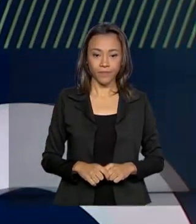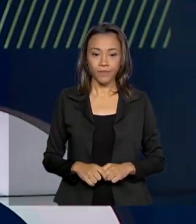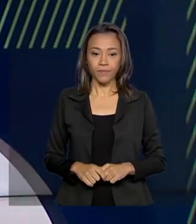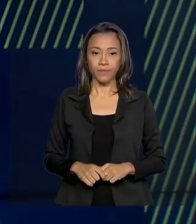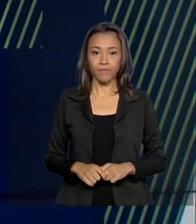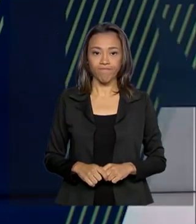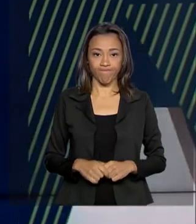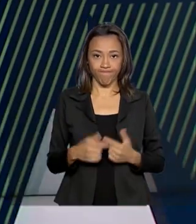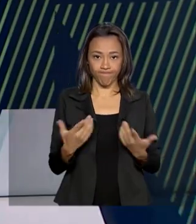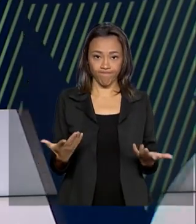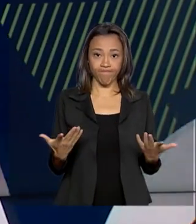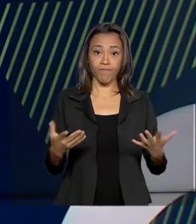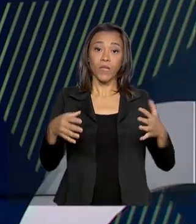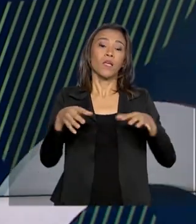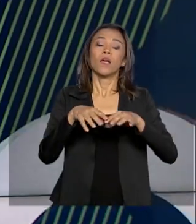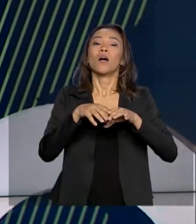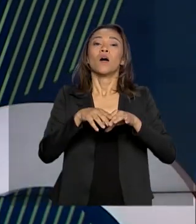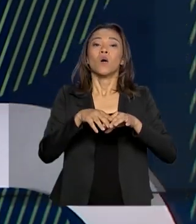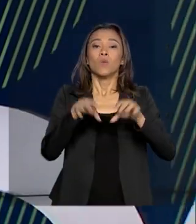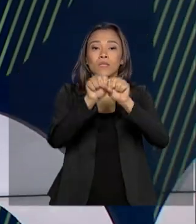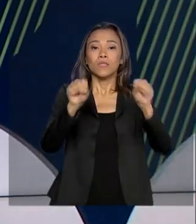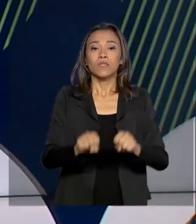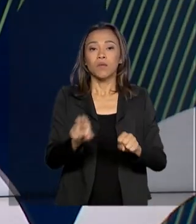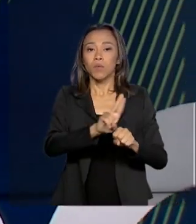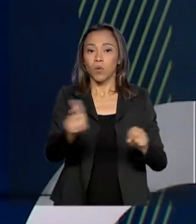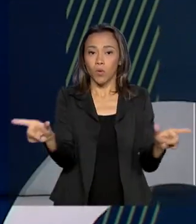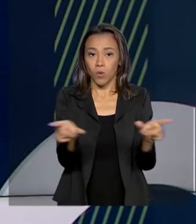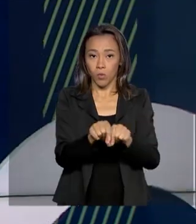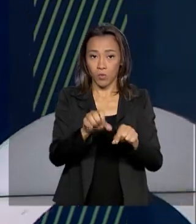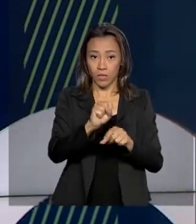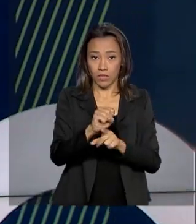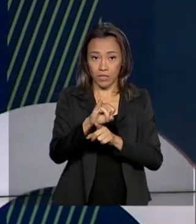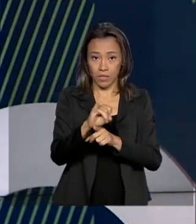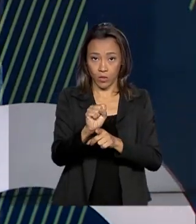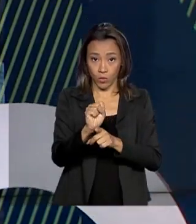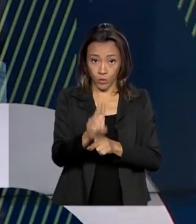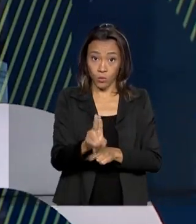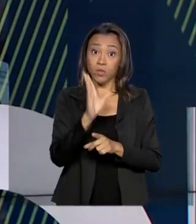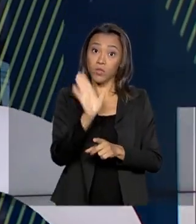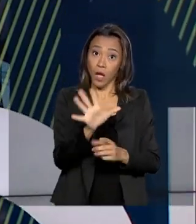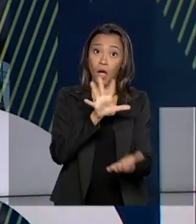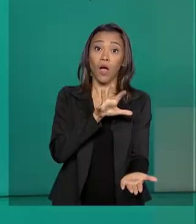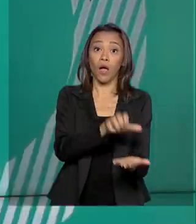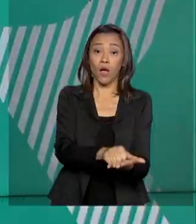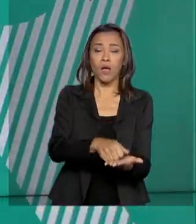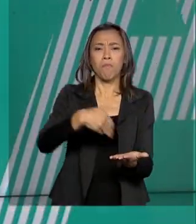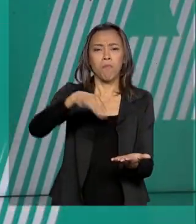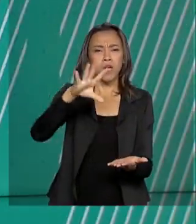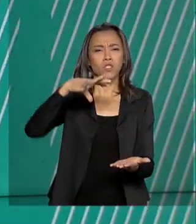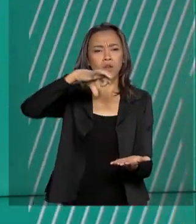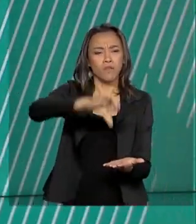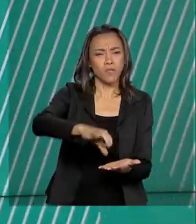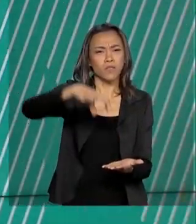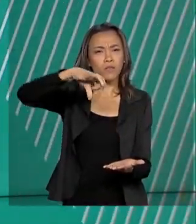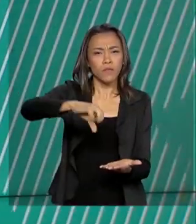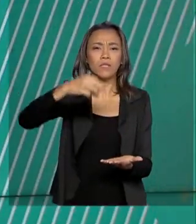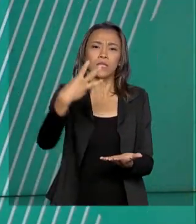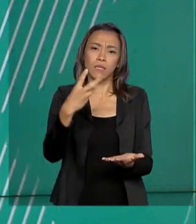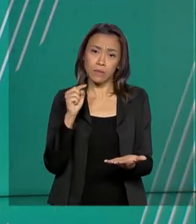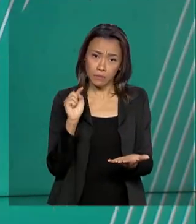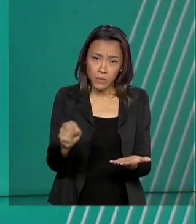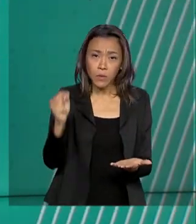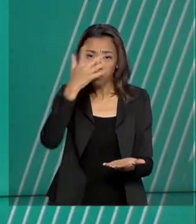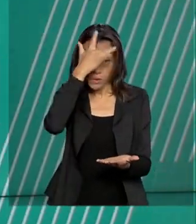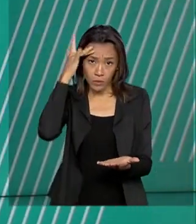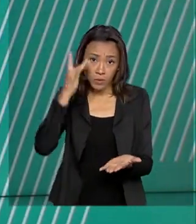o sistema de seleção unificada já registra mais de novecentos e noventa e três mil pessoas inscritas o